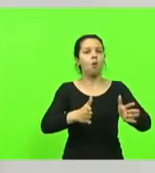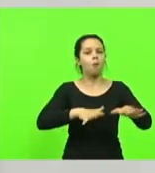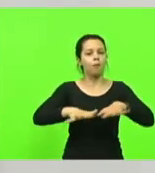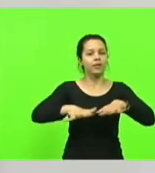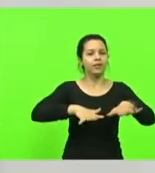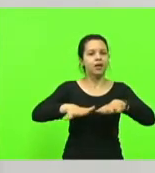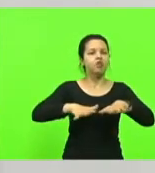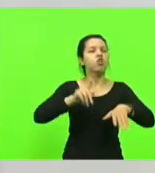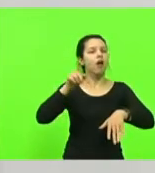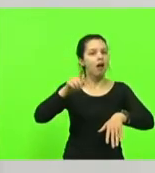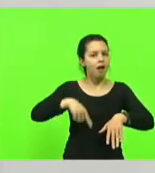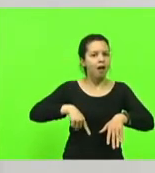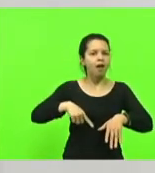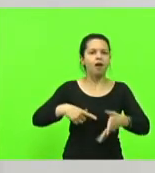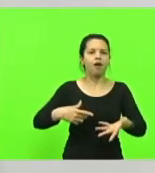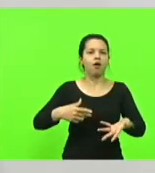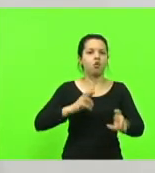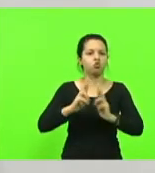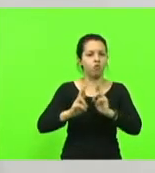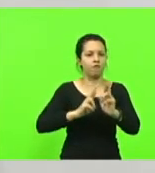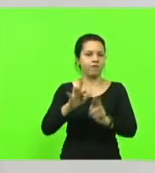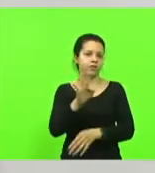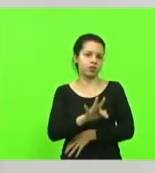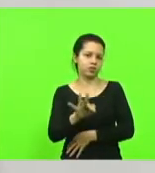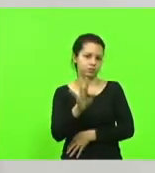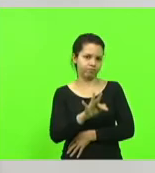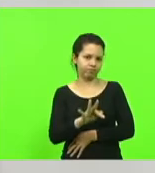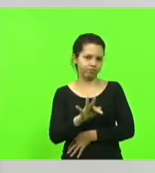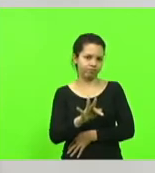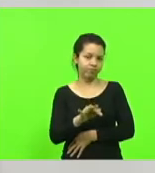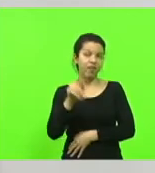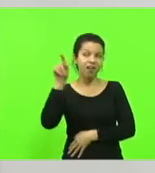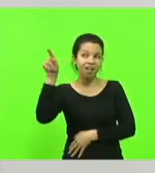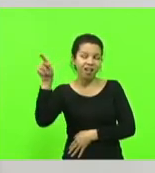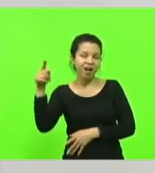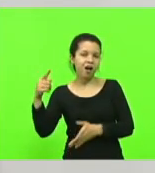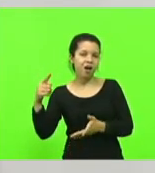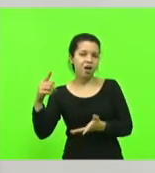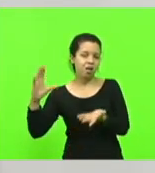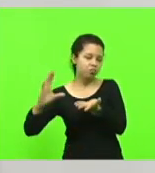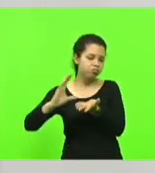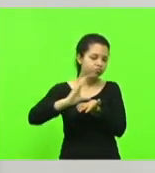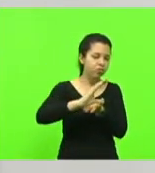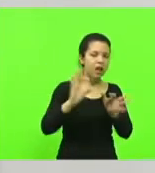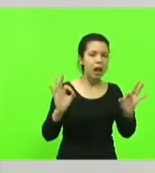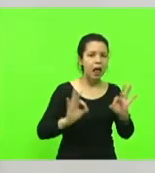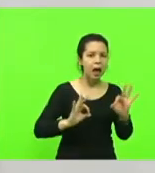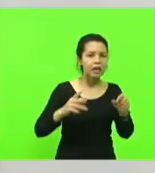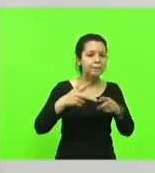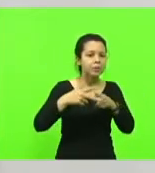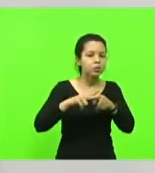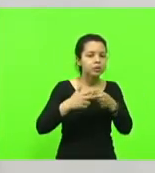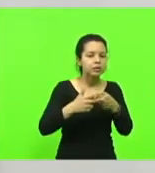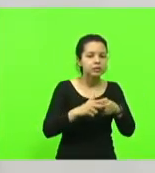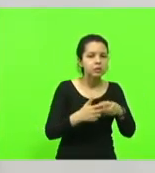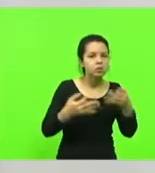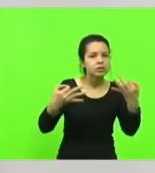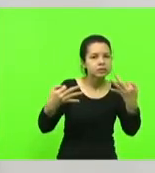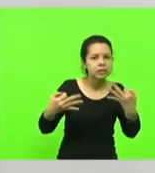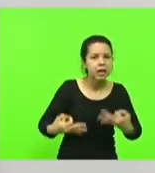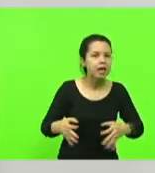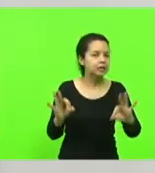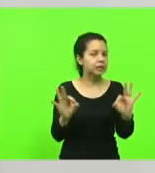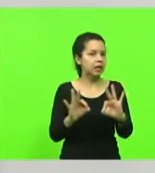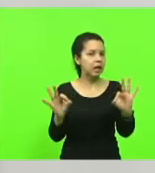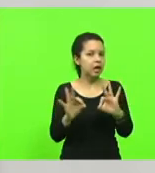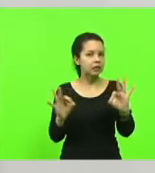federais. E, além de eles não investirem nem sequer em manutenção adequada, o que